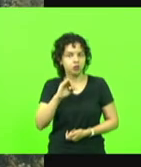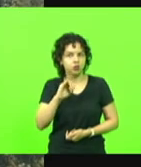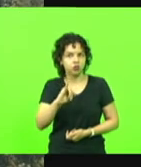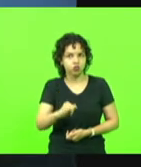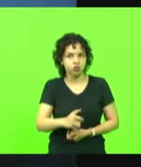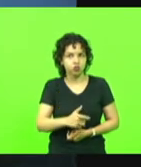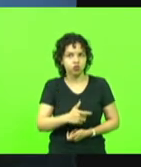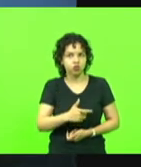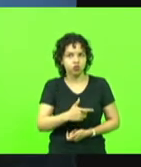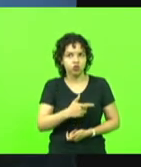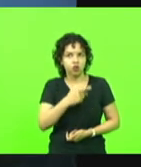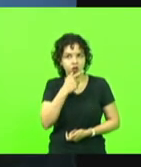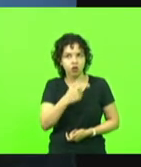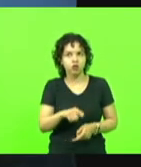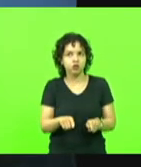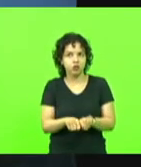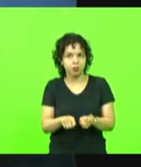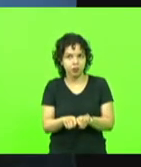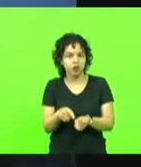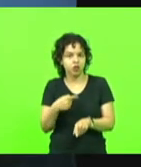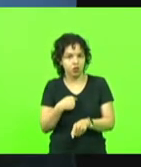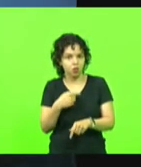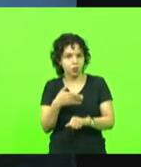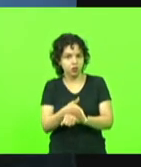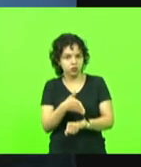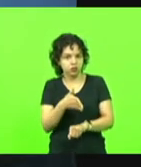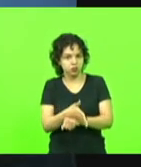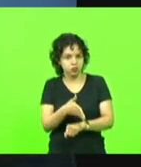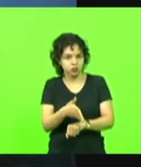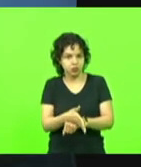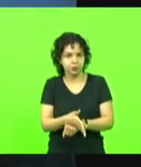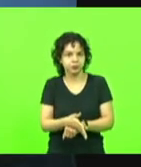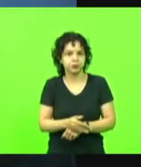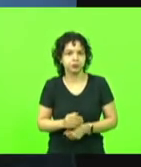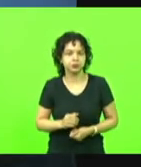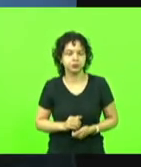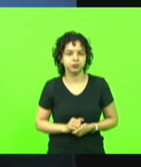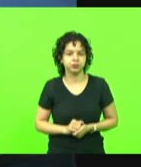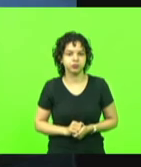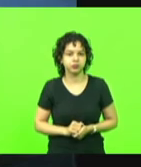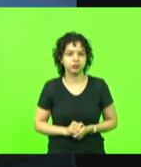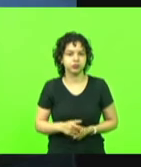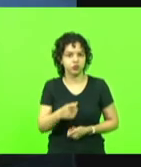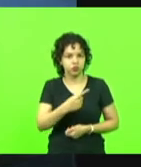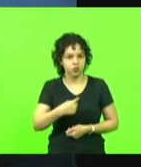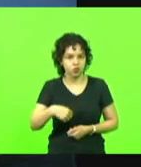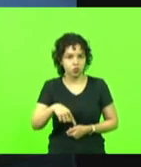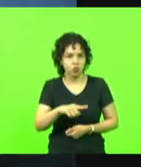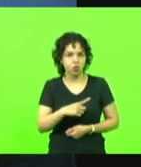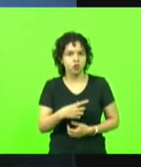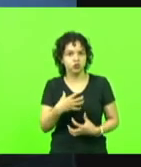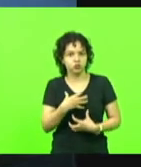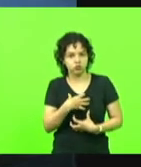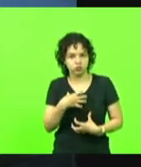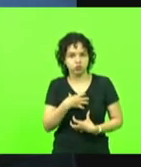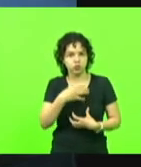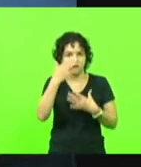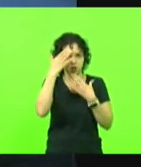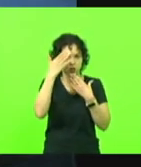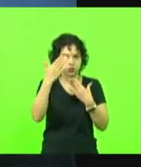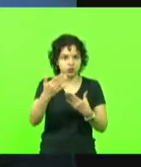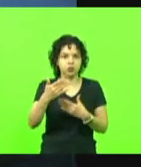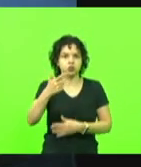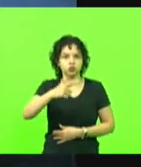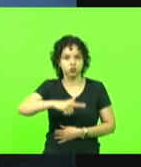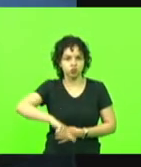e eu também participei, a eles todo o nosso agradecimento e, mais uma